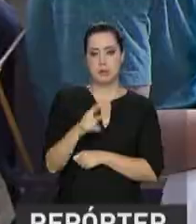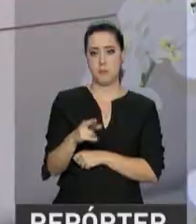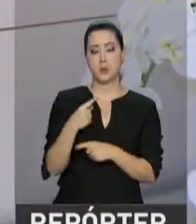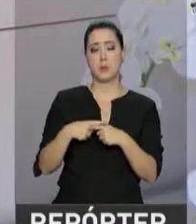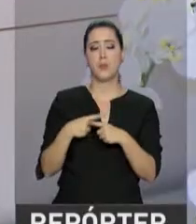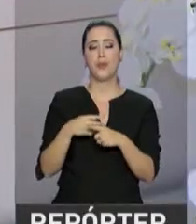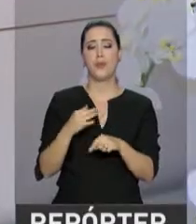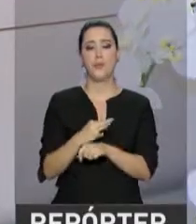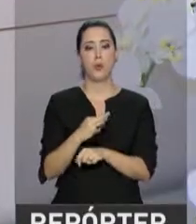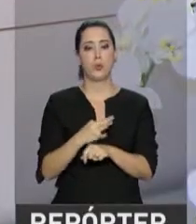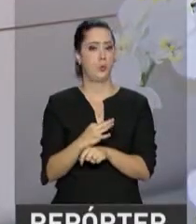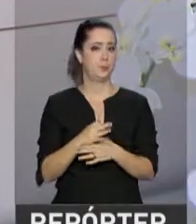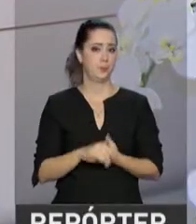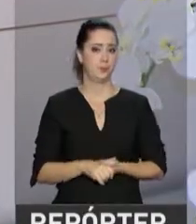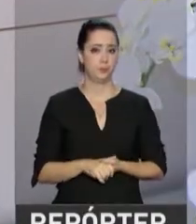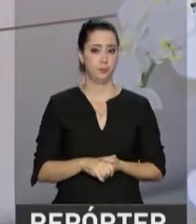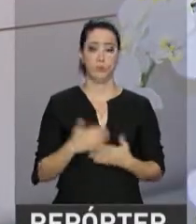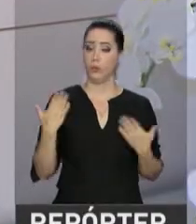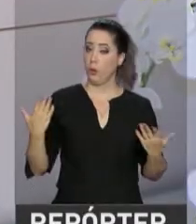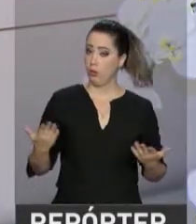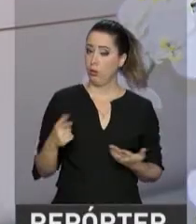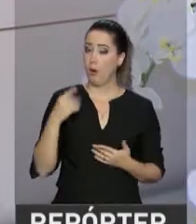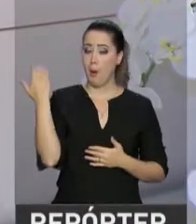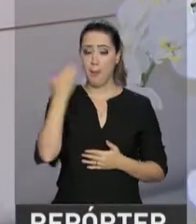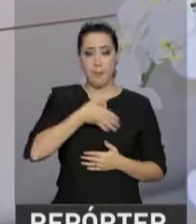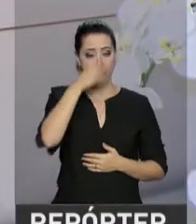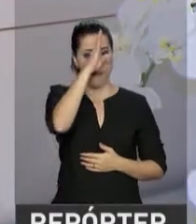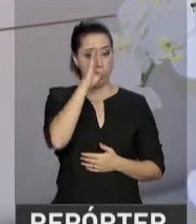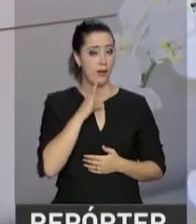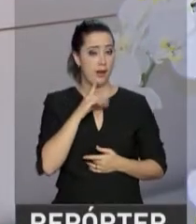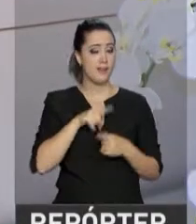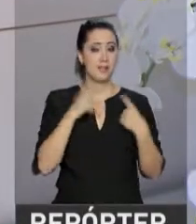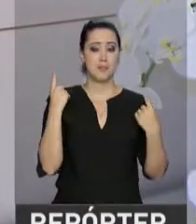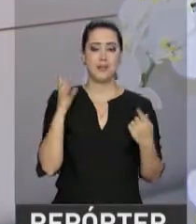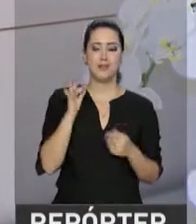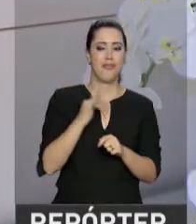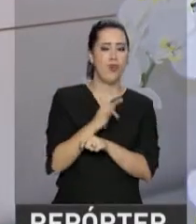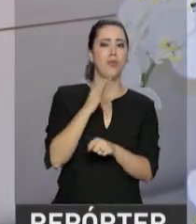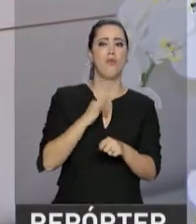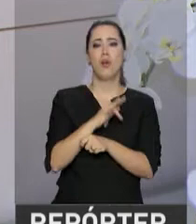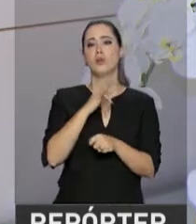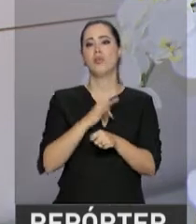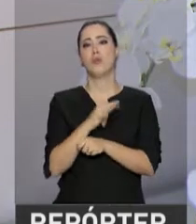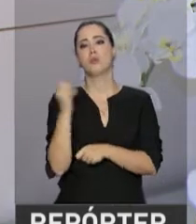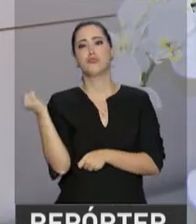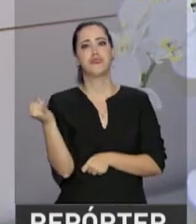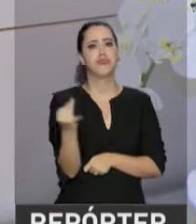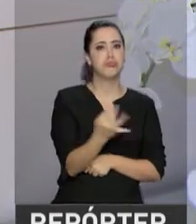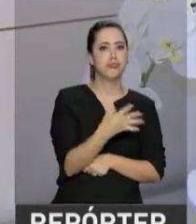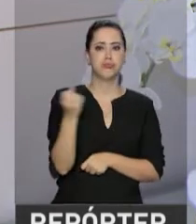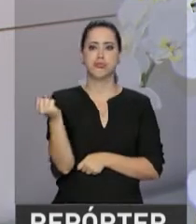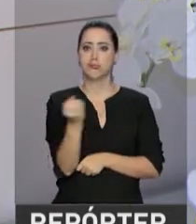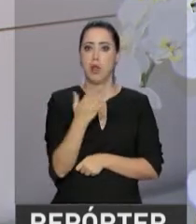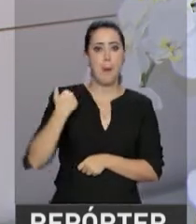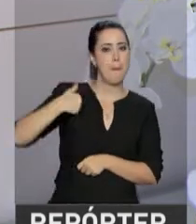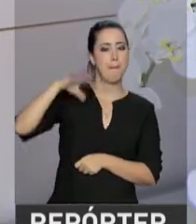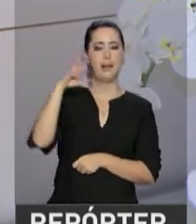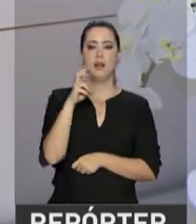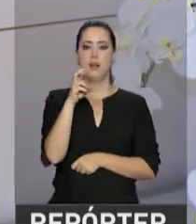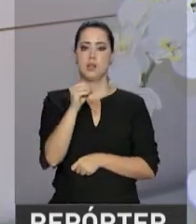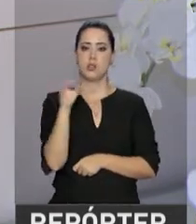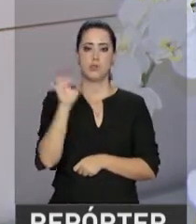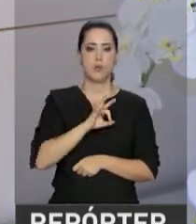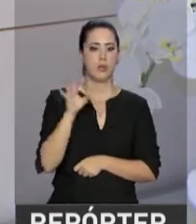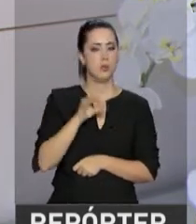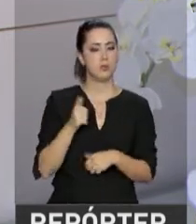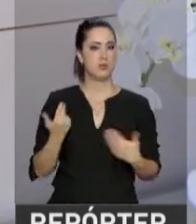ou seja gratuito para todos nós tivemos um número muito grande de abstenção ano passado que passou de 50% até